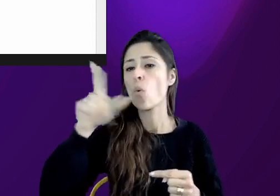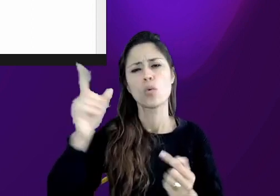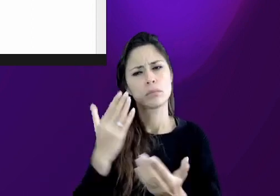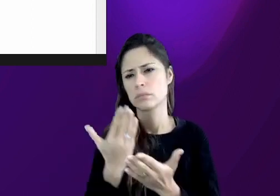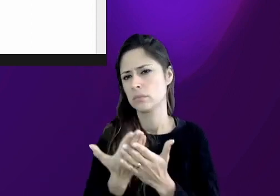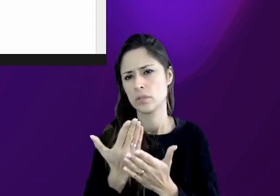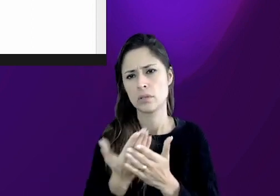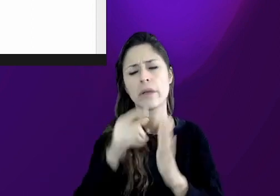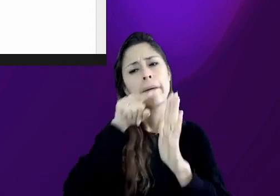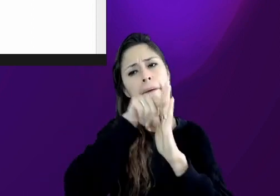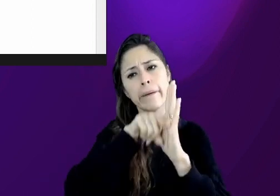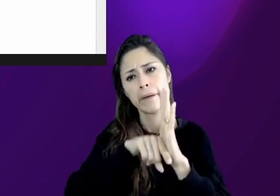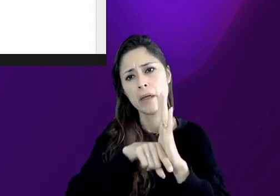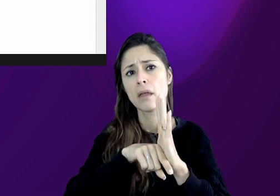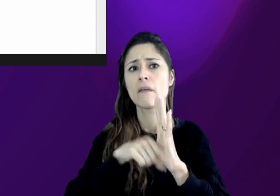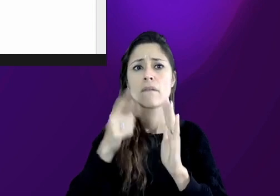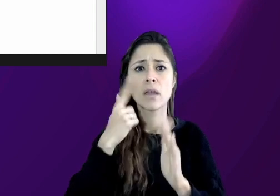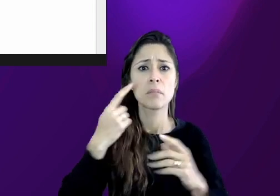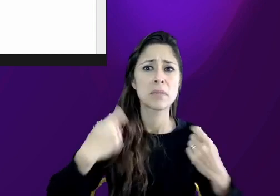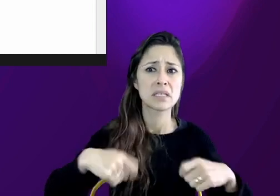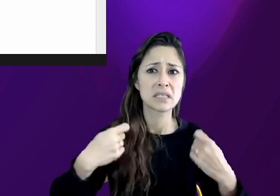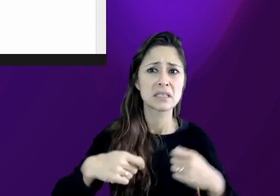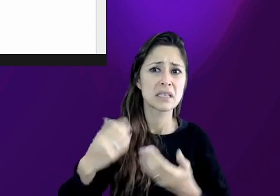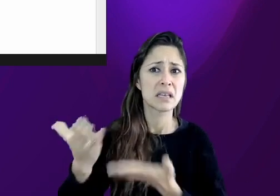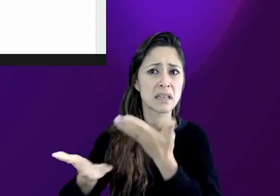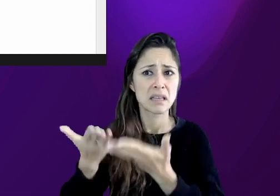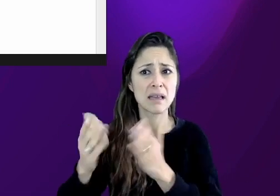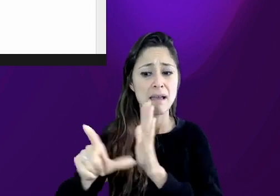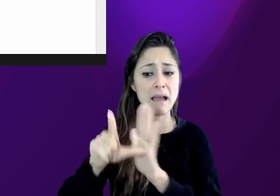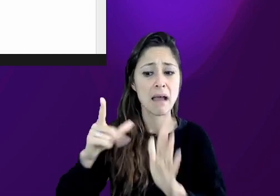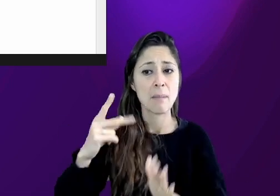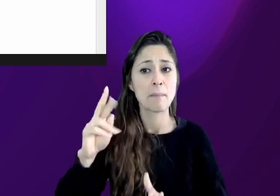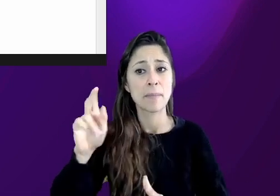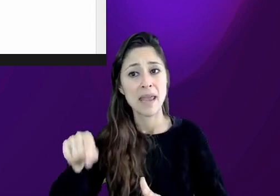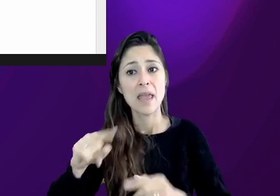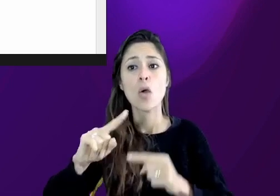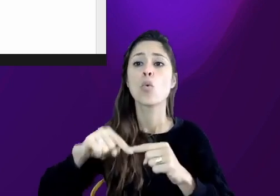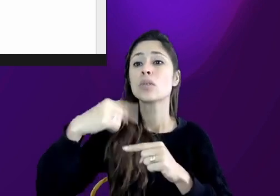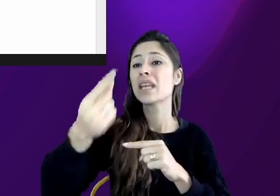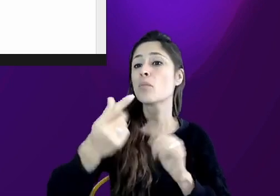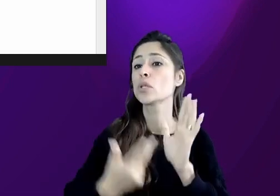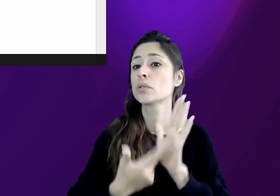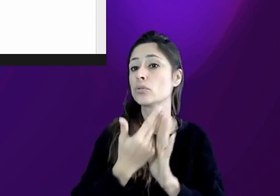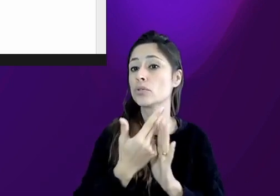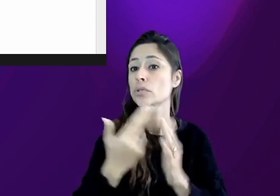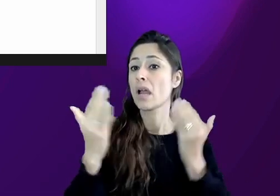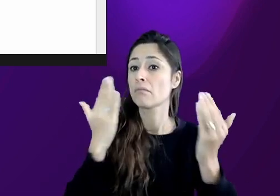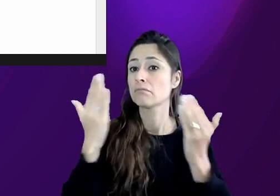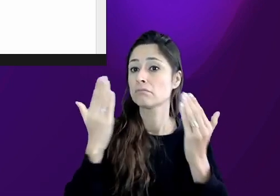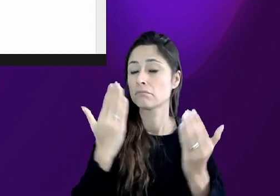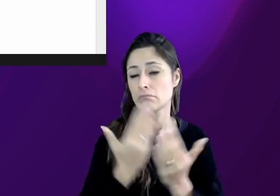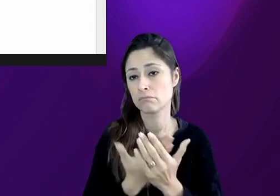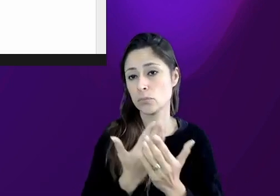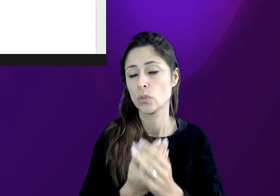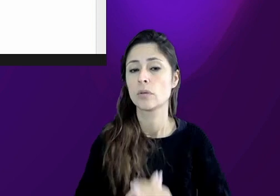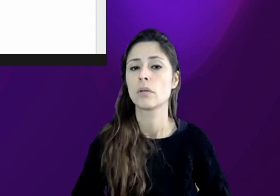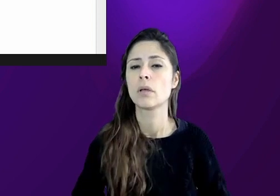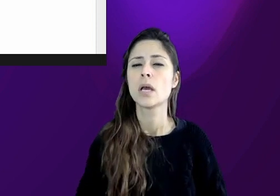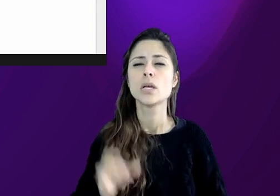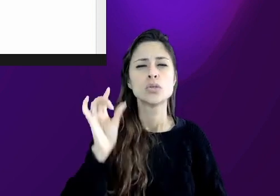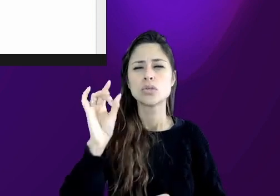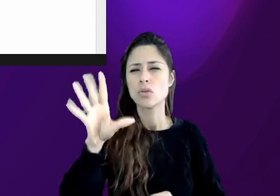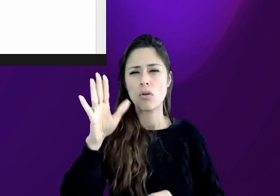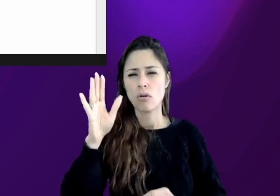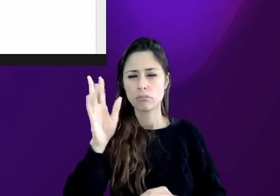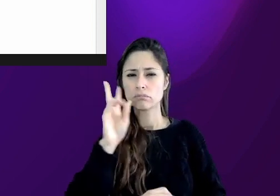de novo, se a gente deve fazer tratamento pré ou pós-cirurgia. Então, só para a gente ver, esse estudo